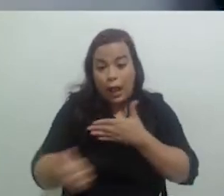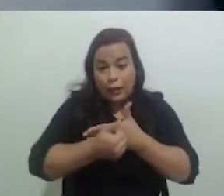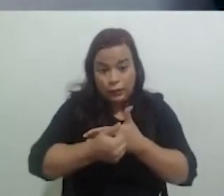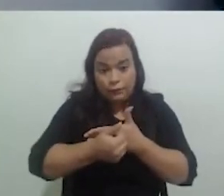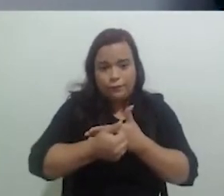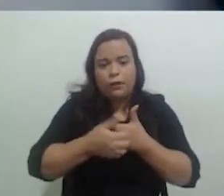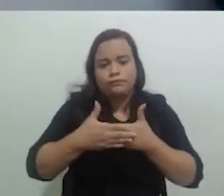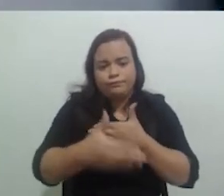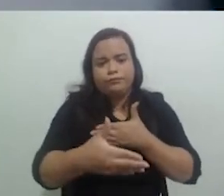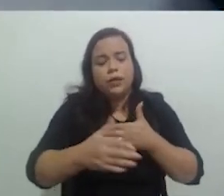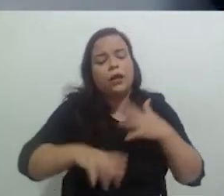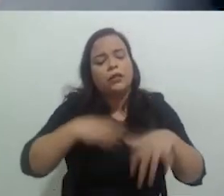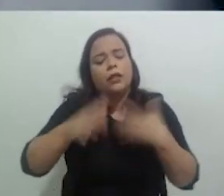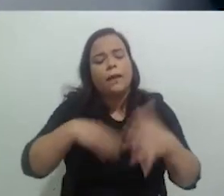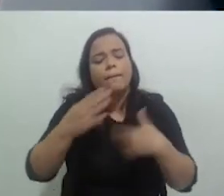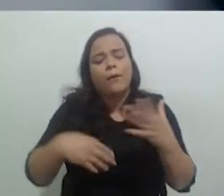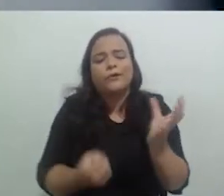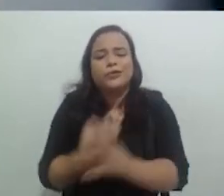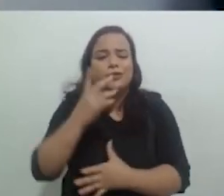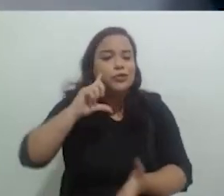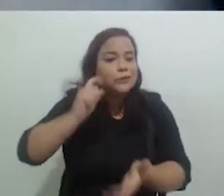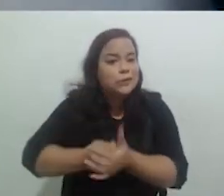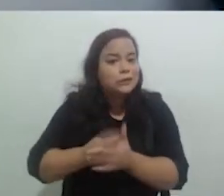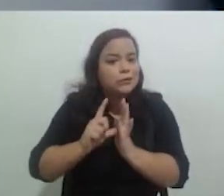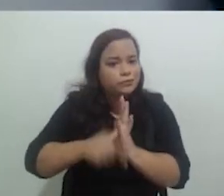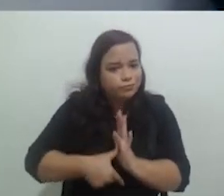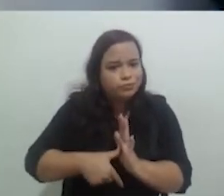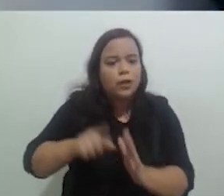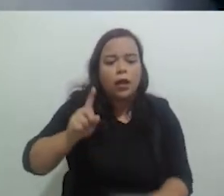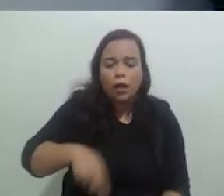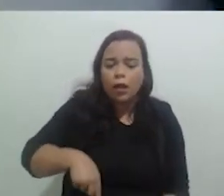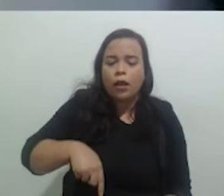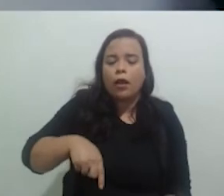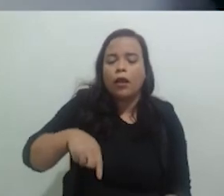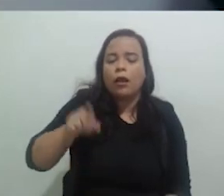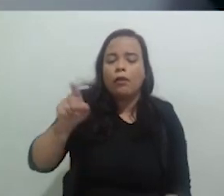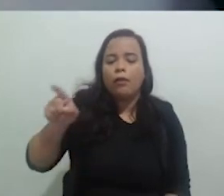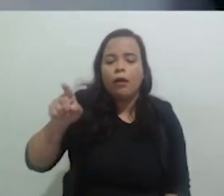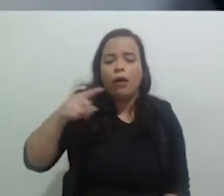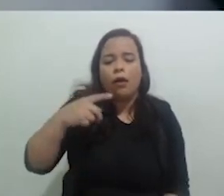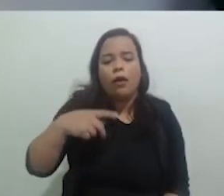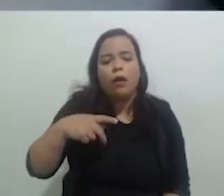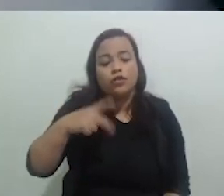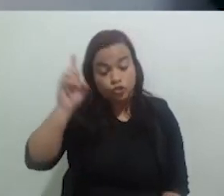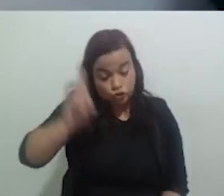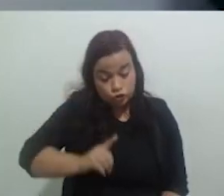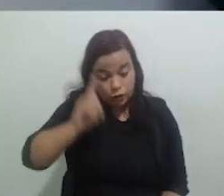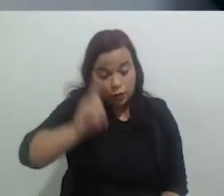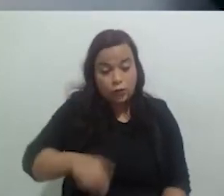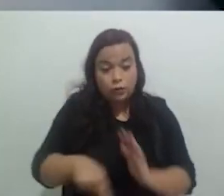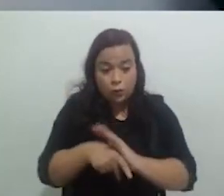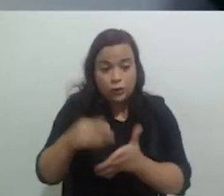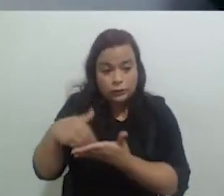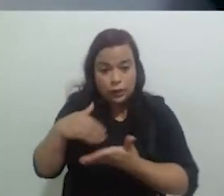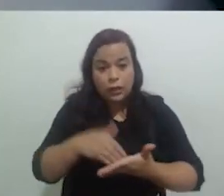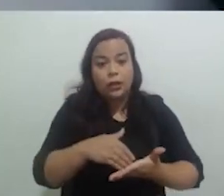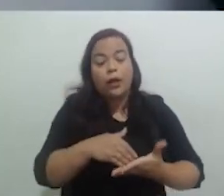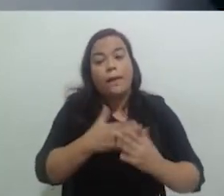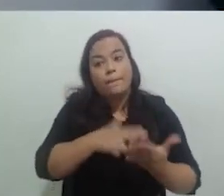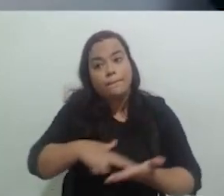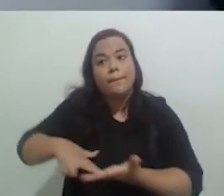decisão. E o diretor de secretaria manda para a comarca de Areia Branca. Eu estou